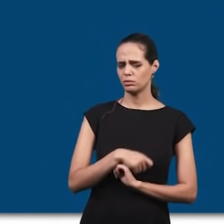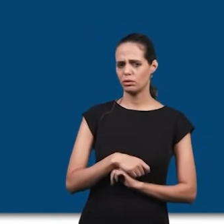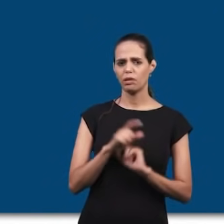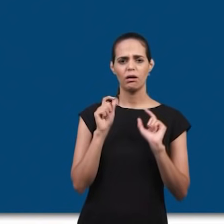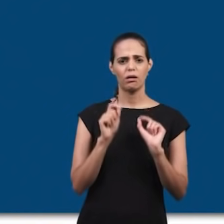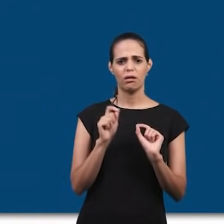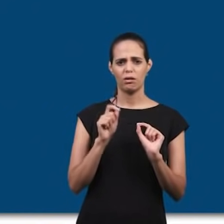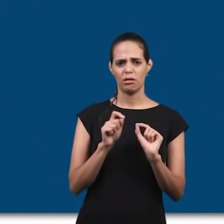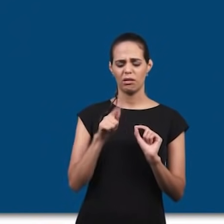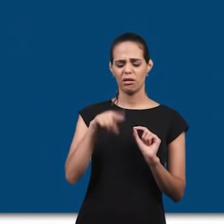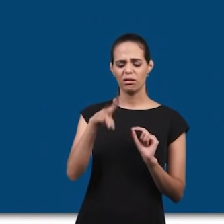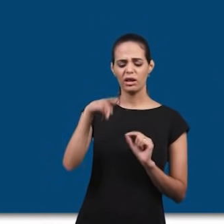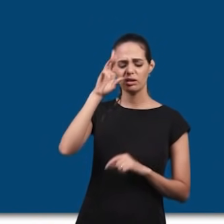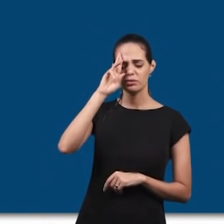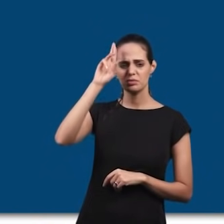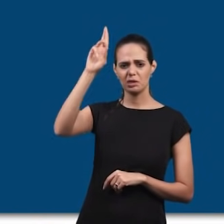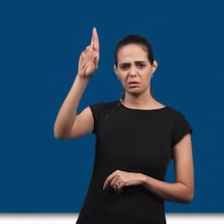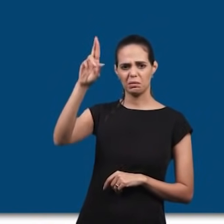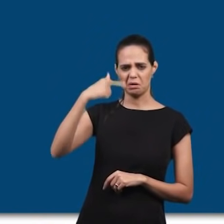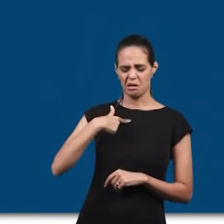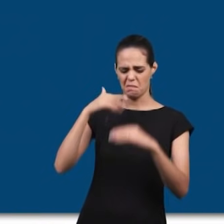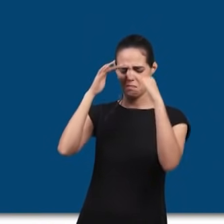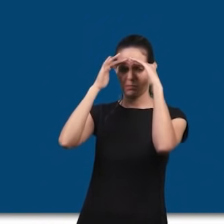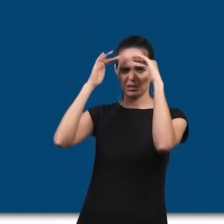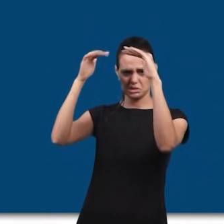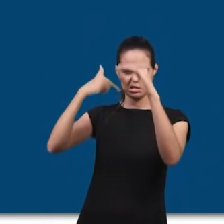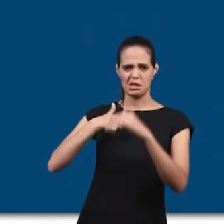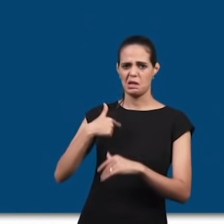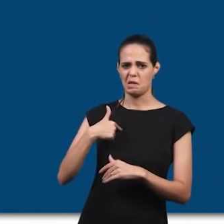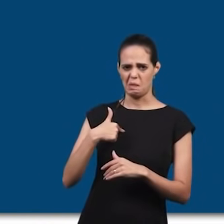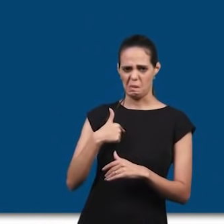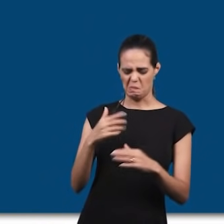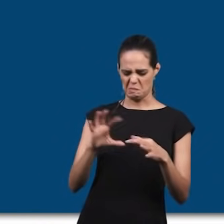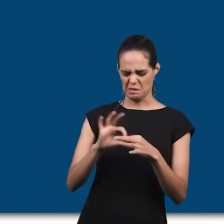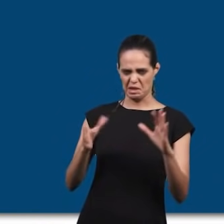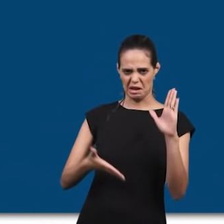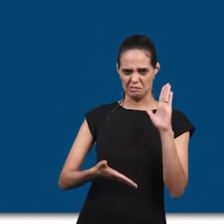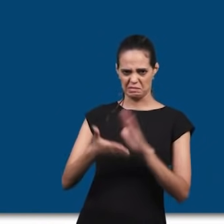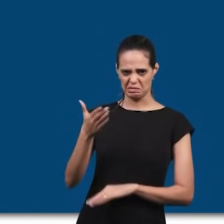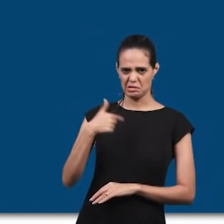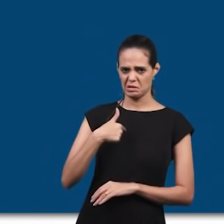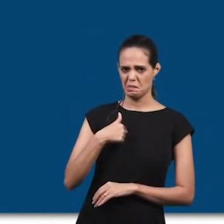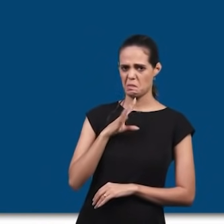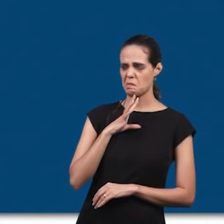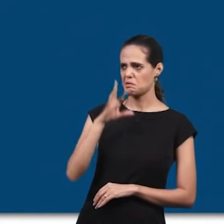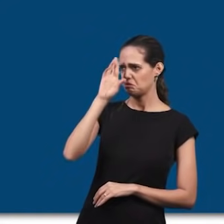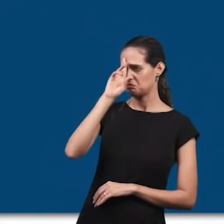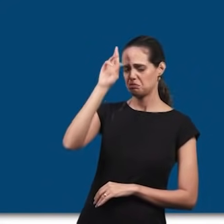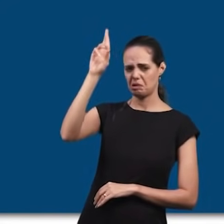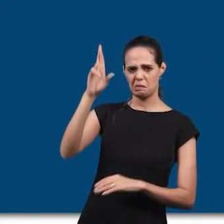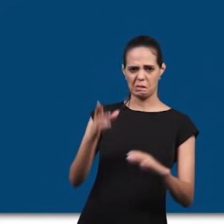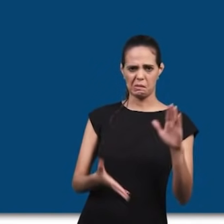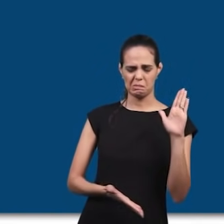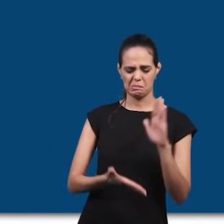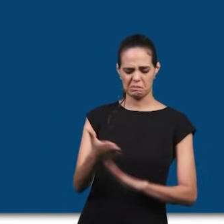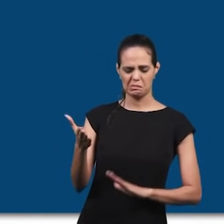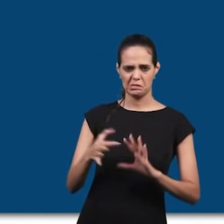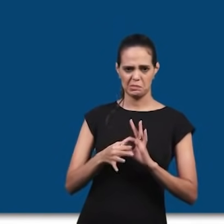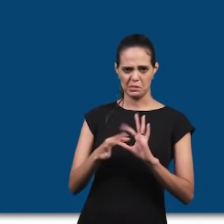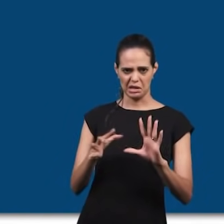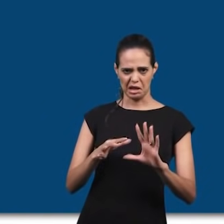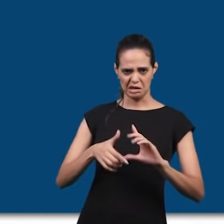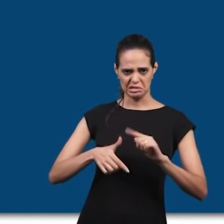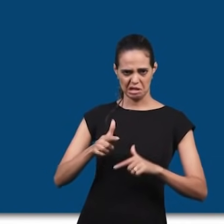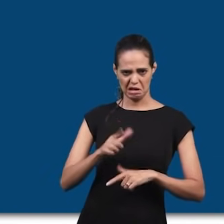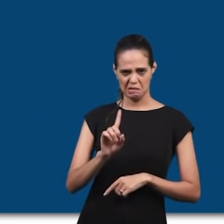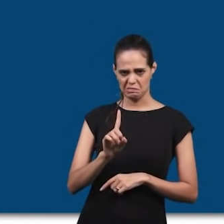ouvirei, para deixar ir Israel? Não conheço o Senhor, nem tampouco deixarei ir Israel. E